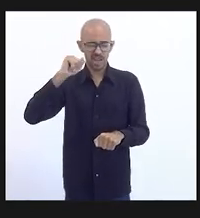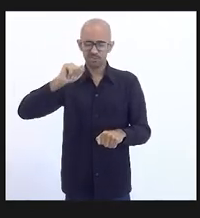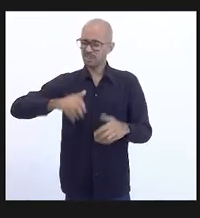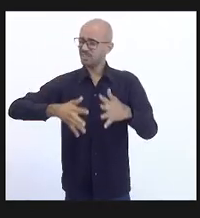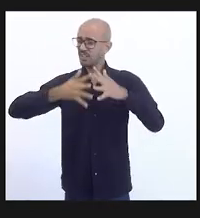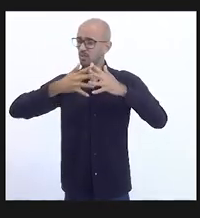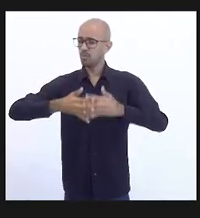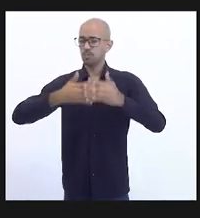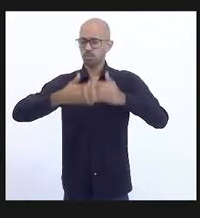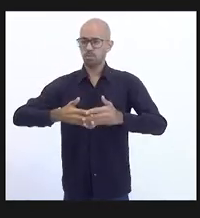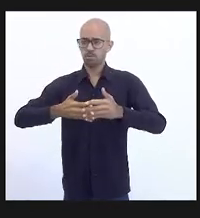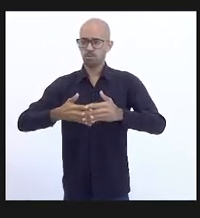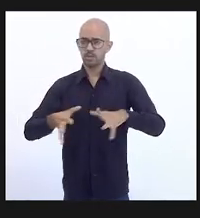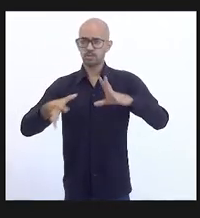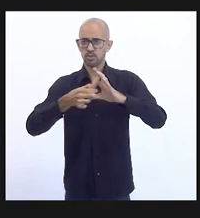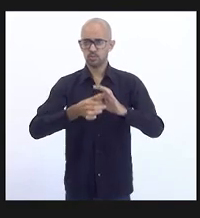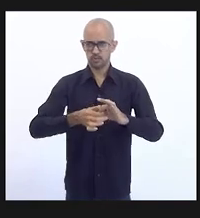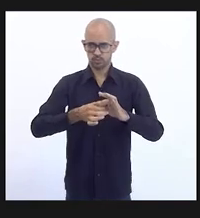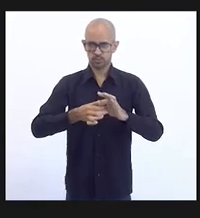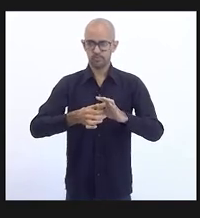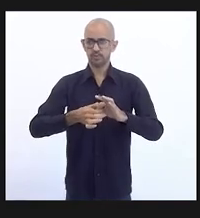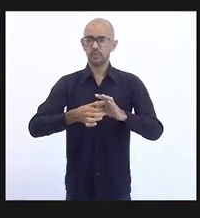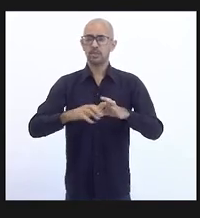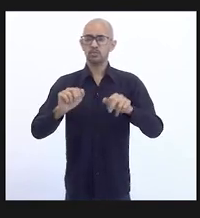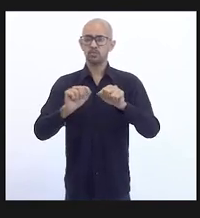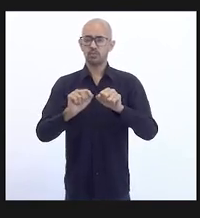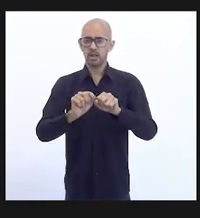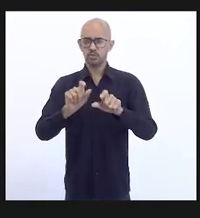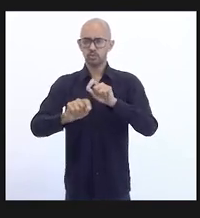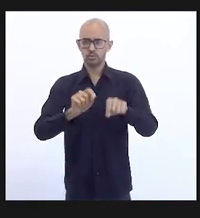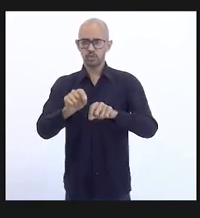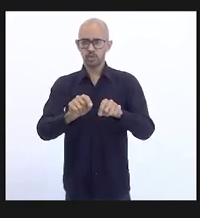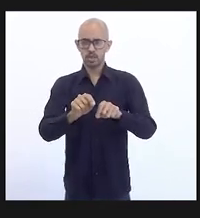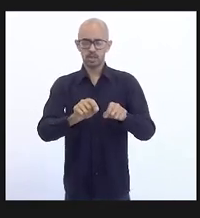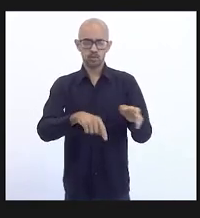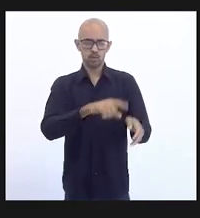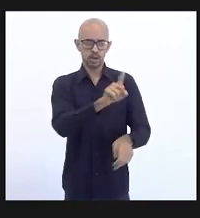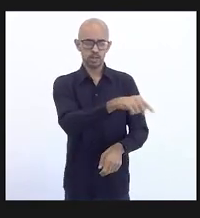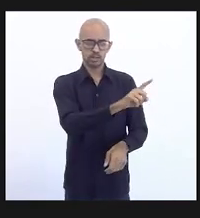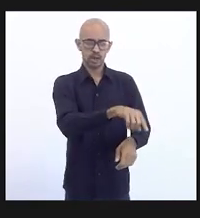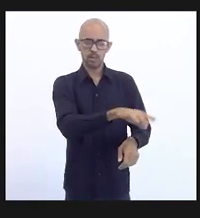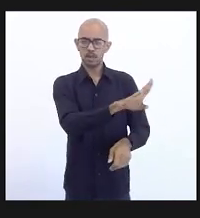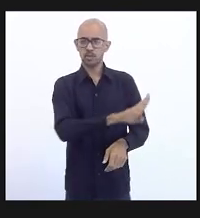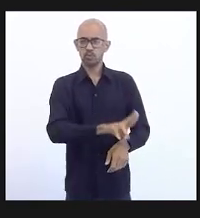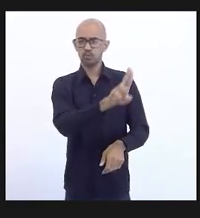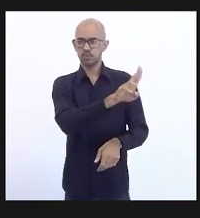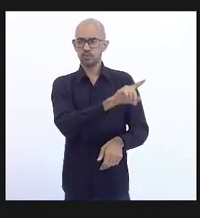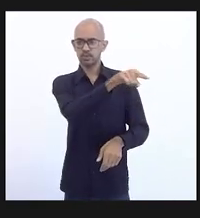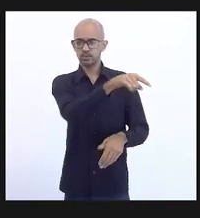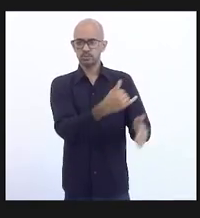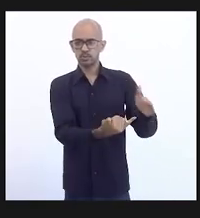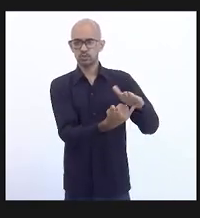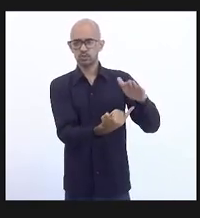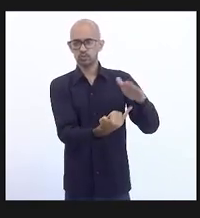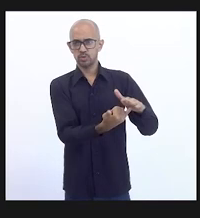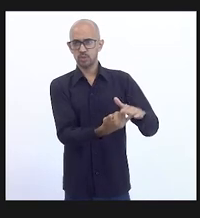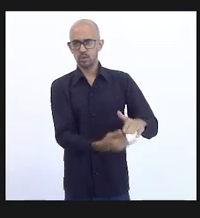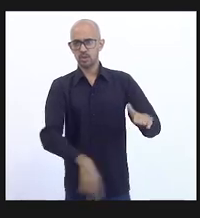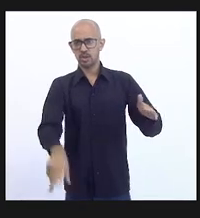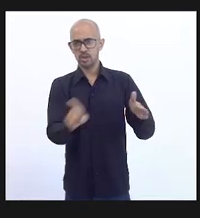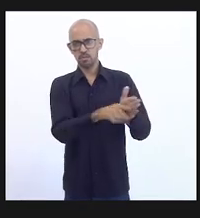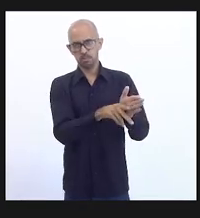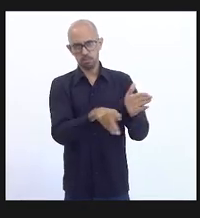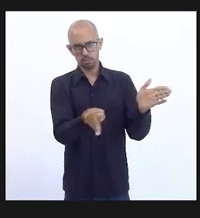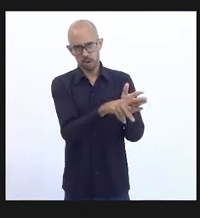incorporação que, de alguma forma, faz com que deixe de existir uma instituição universitária própria da